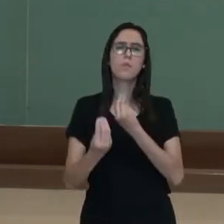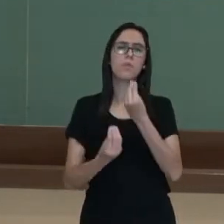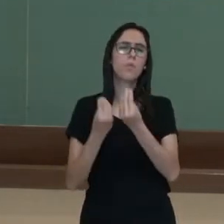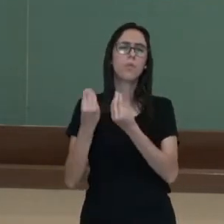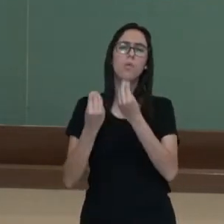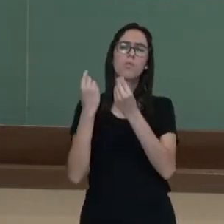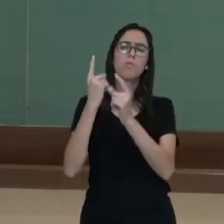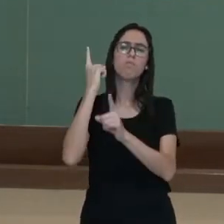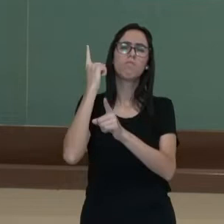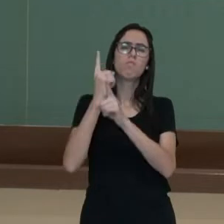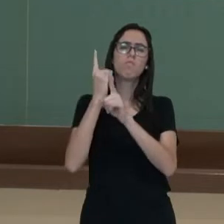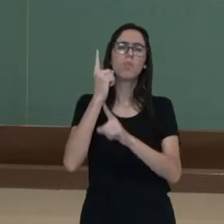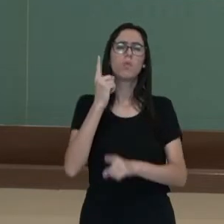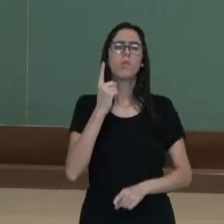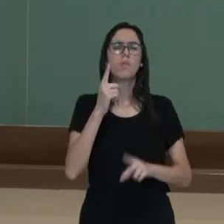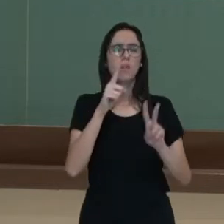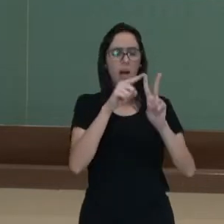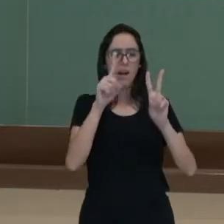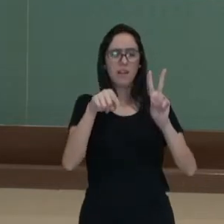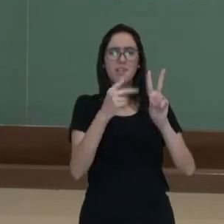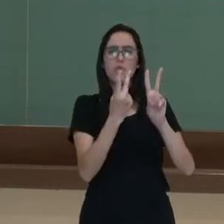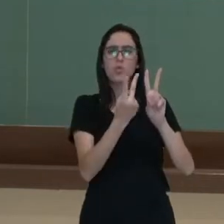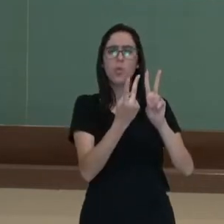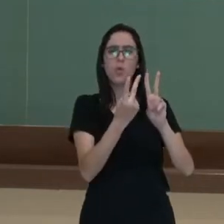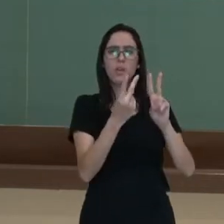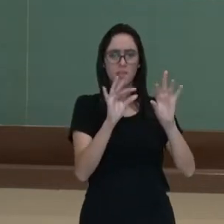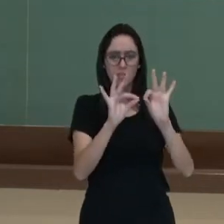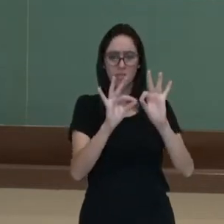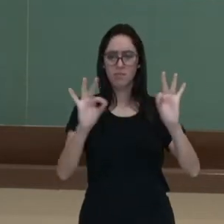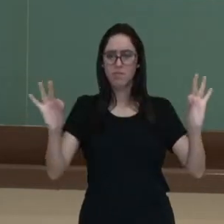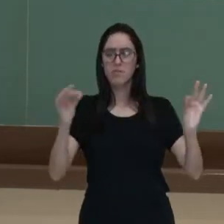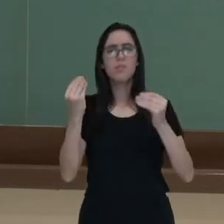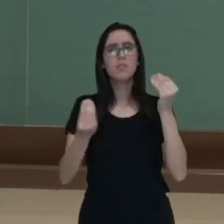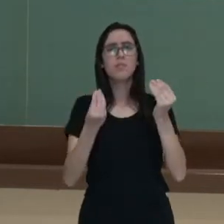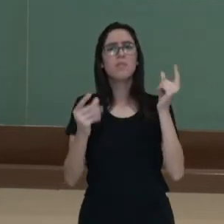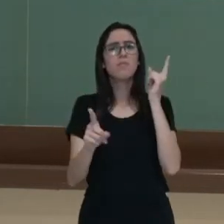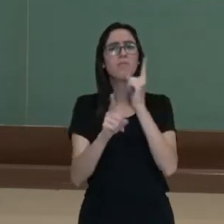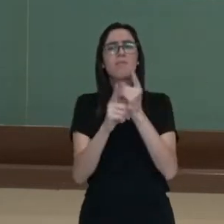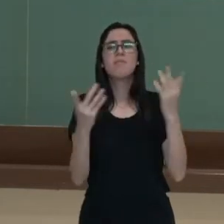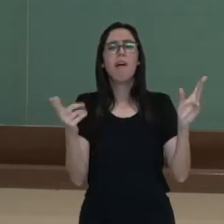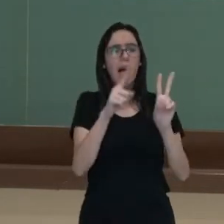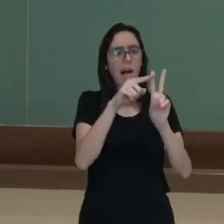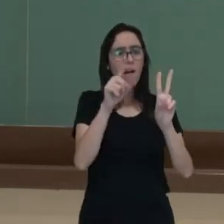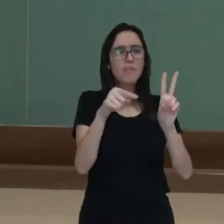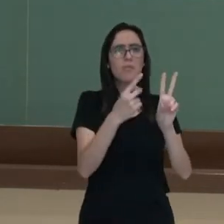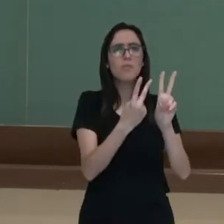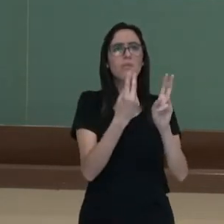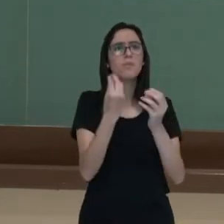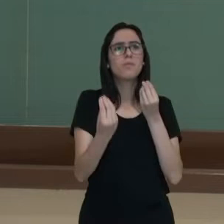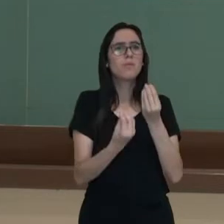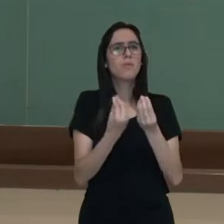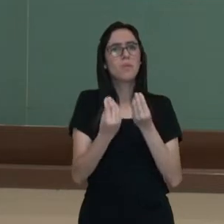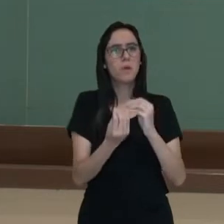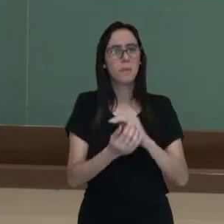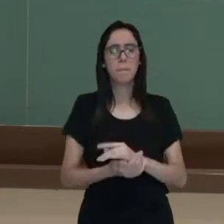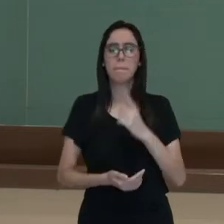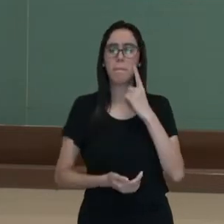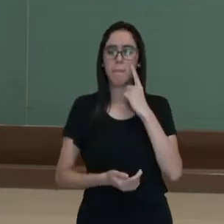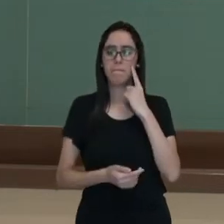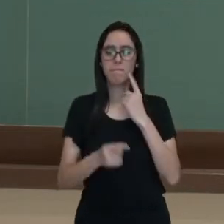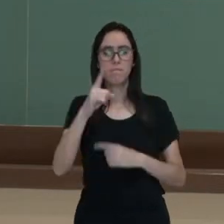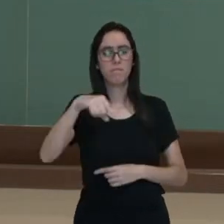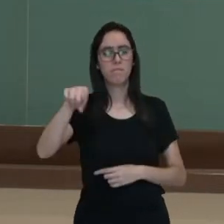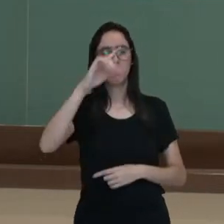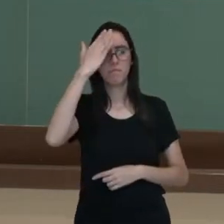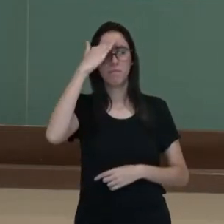de 2 numa reta numérica, gente? Quanto que representa? Qual é o valor de raiz de 2? Então aqui, ó, para você entender